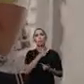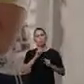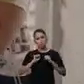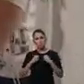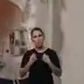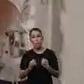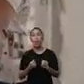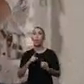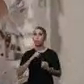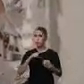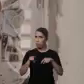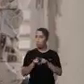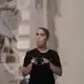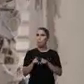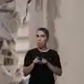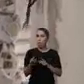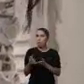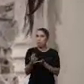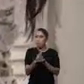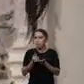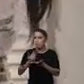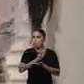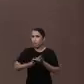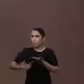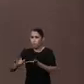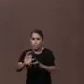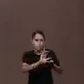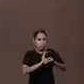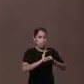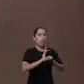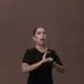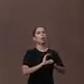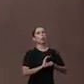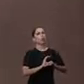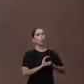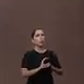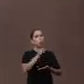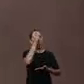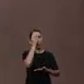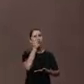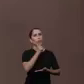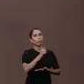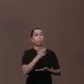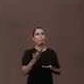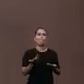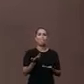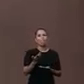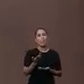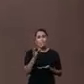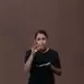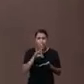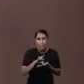tive ajuda do auxílio. Com a ajuda do auxílio, eu investi. Independente do que acontecer, alimentação, a gente sabe